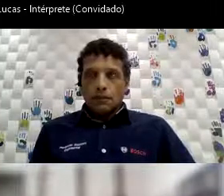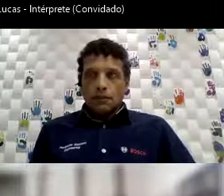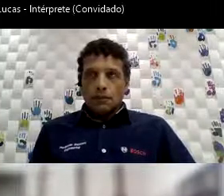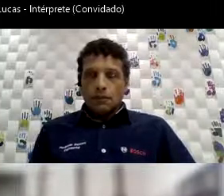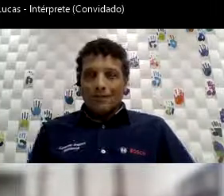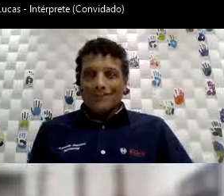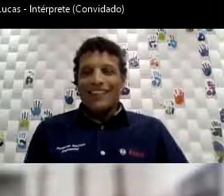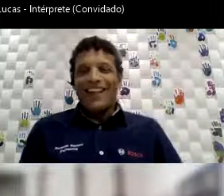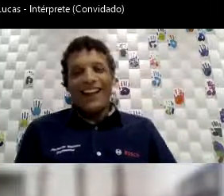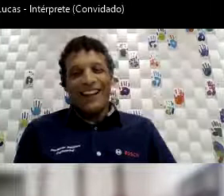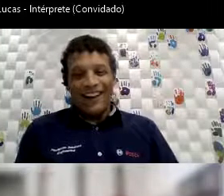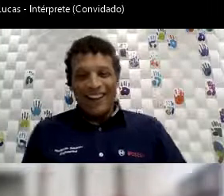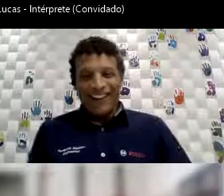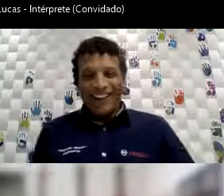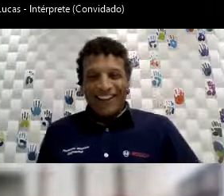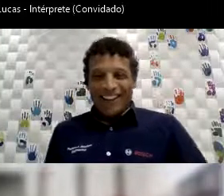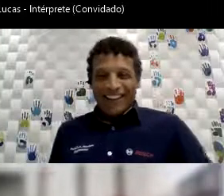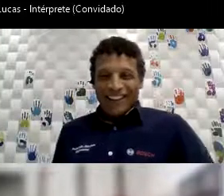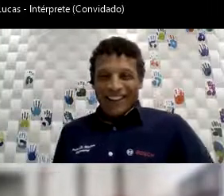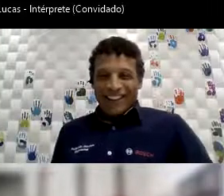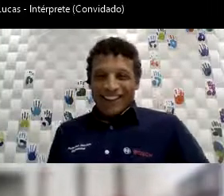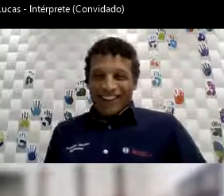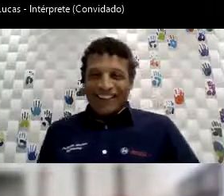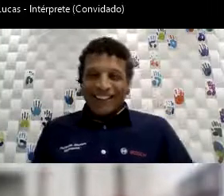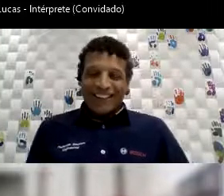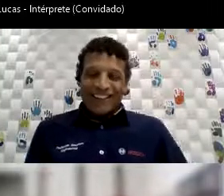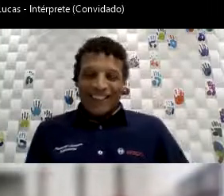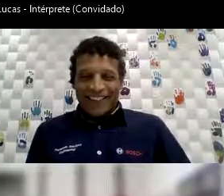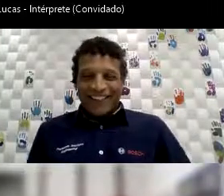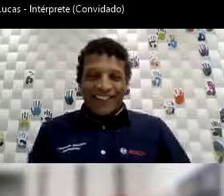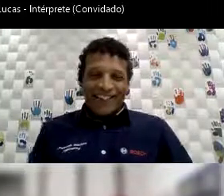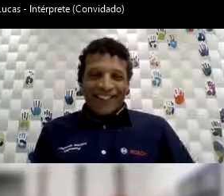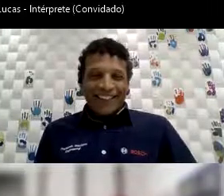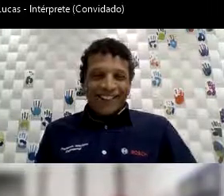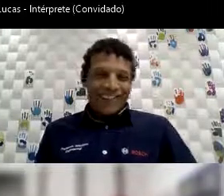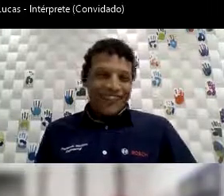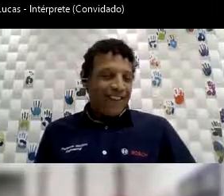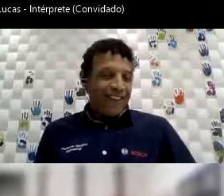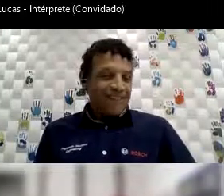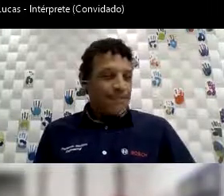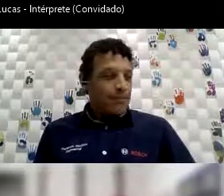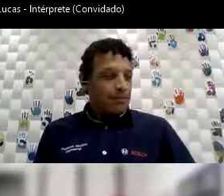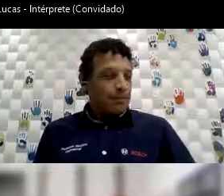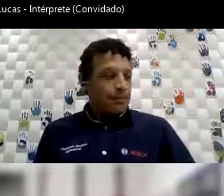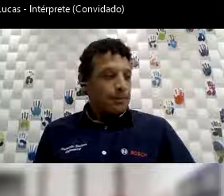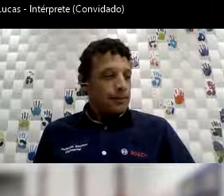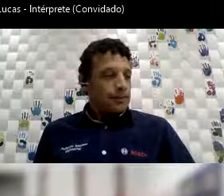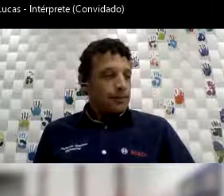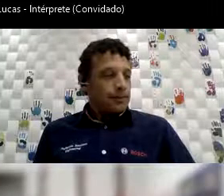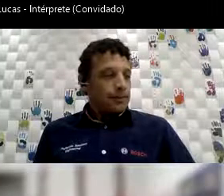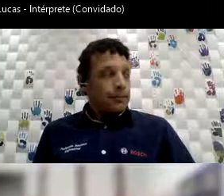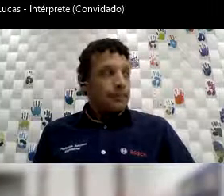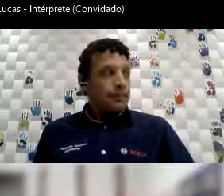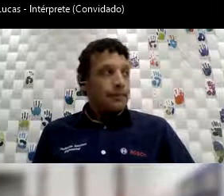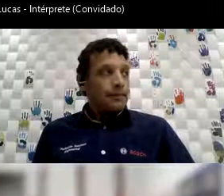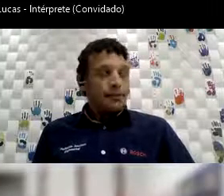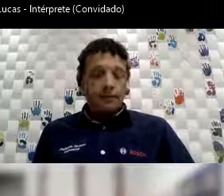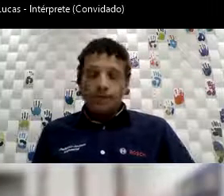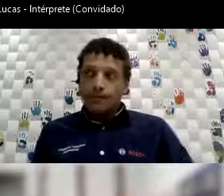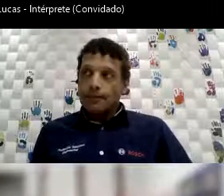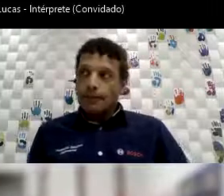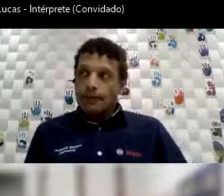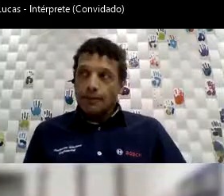me expulse daqui, tá? É... Mas, basicamente, assim, eu posso até checar, cara. Se você não tá recebendo resposta nenhuma,